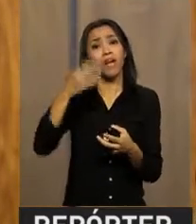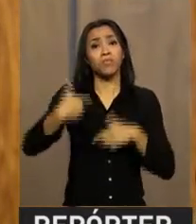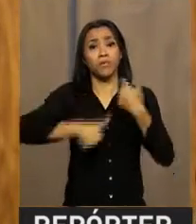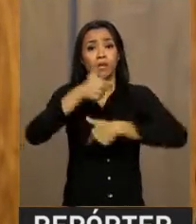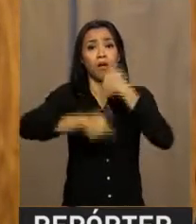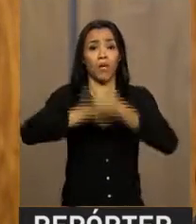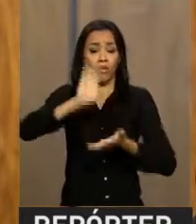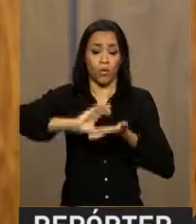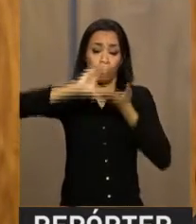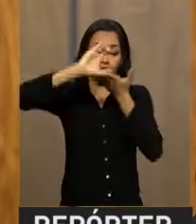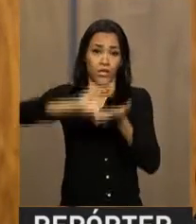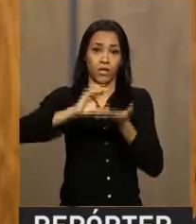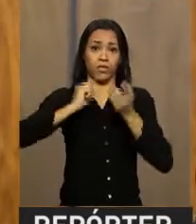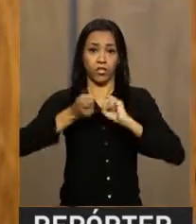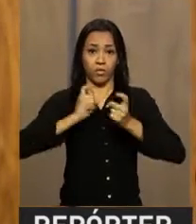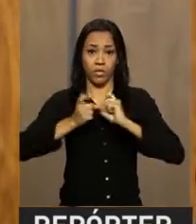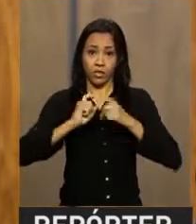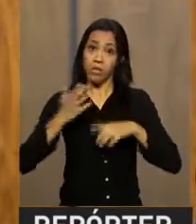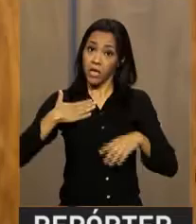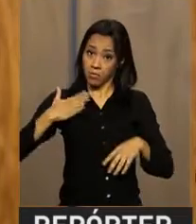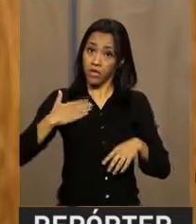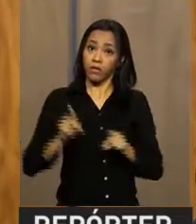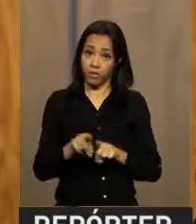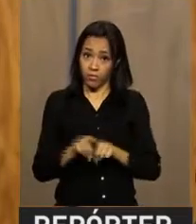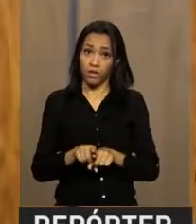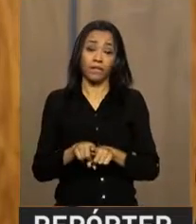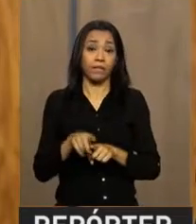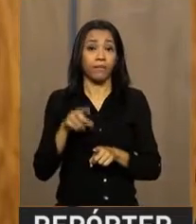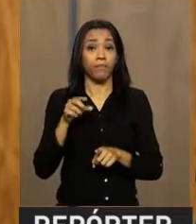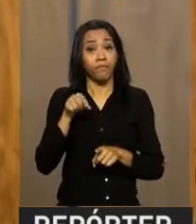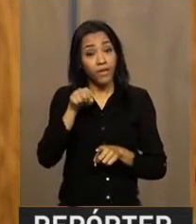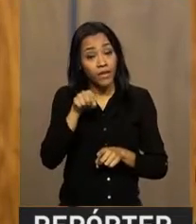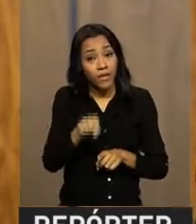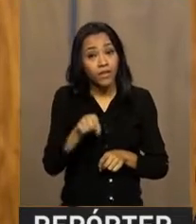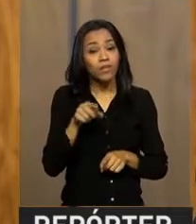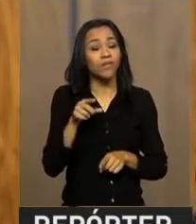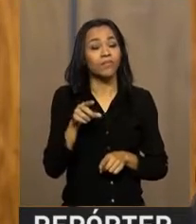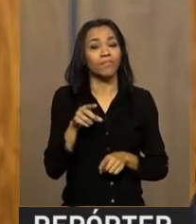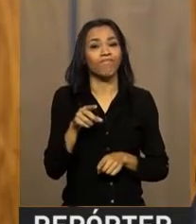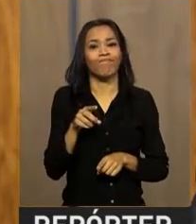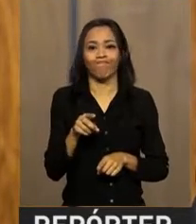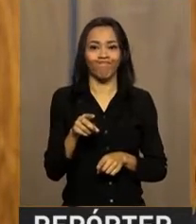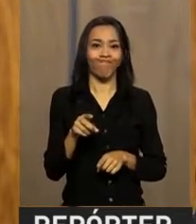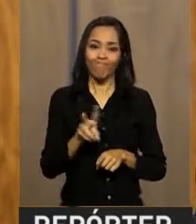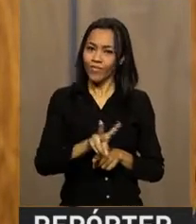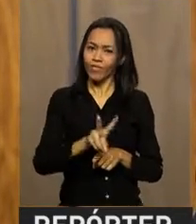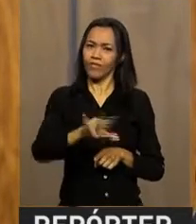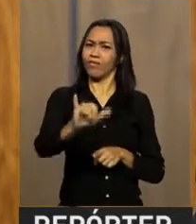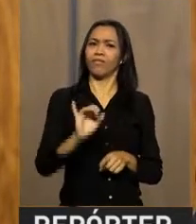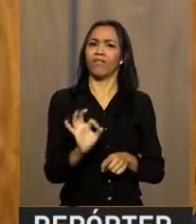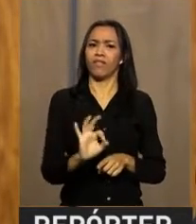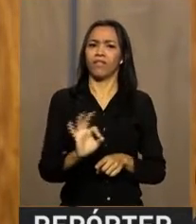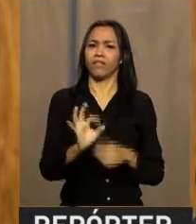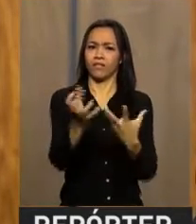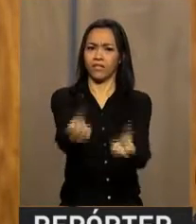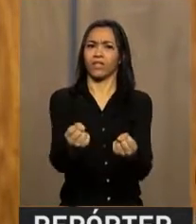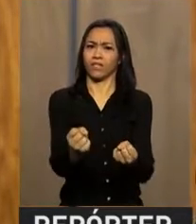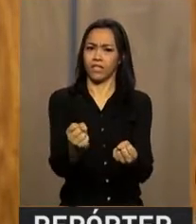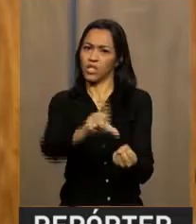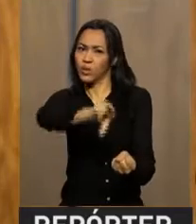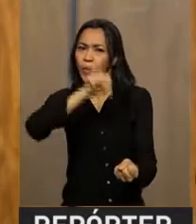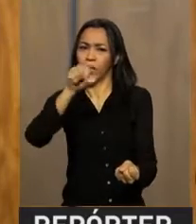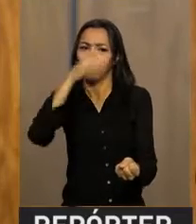e a minha própria, porque se isso fosse o caso, que não será, certamente elas não seriam aceitas.